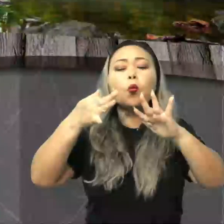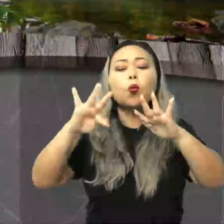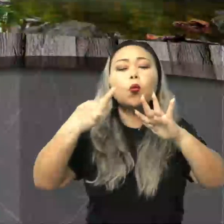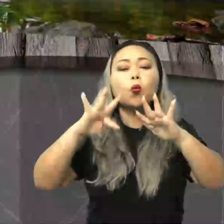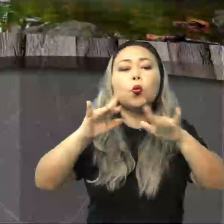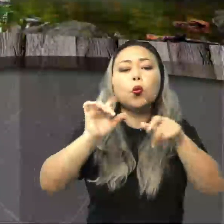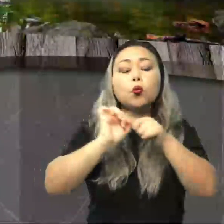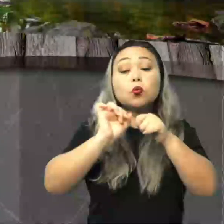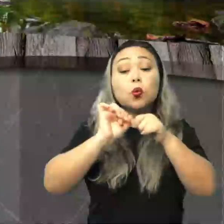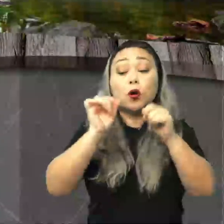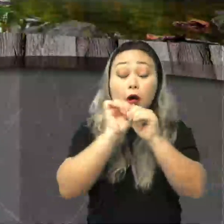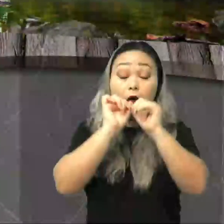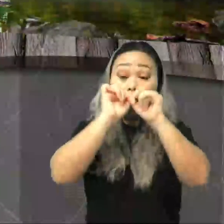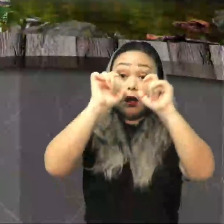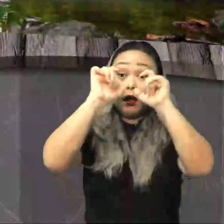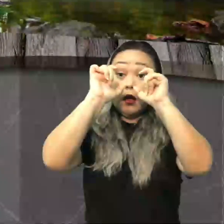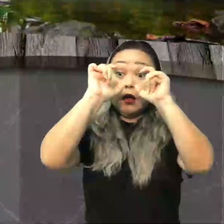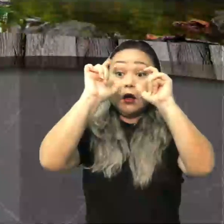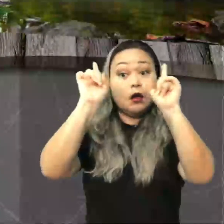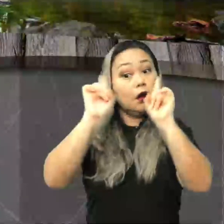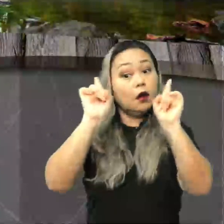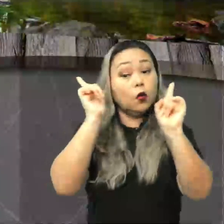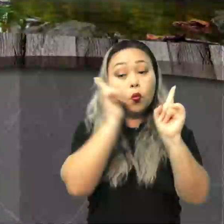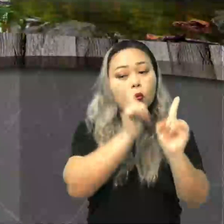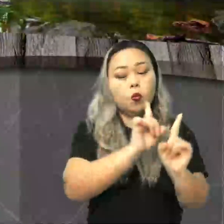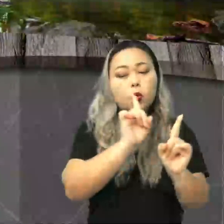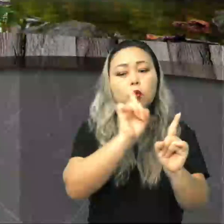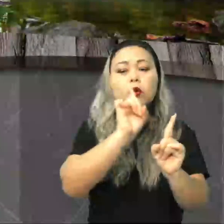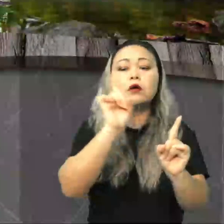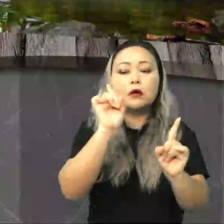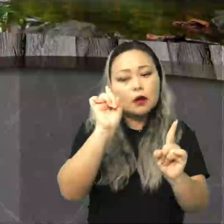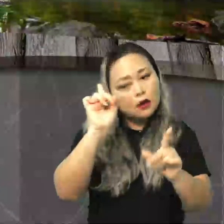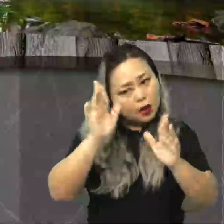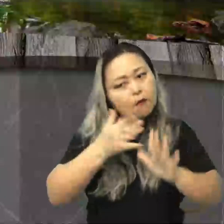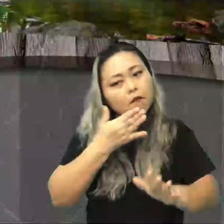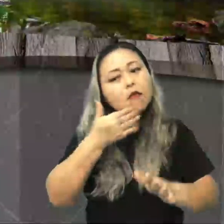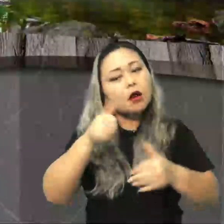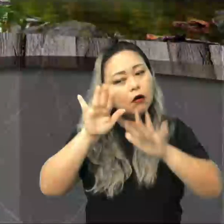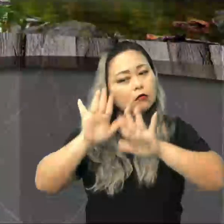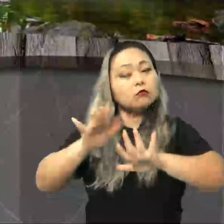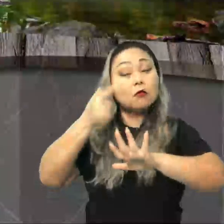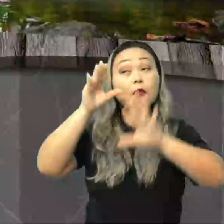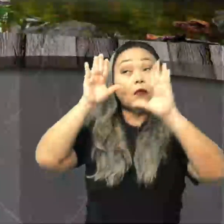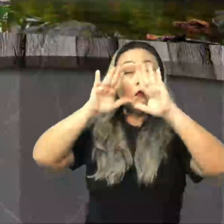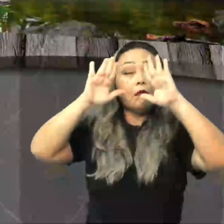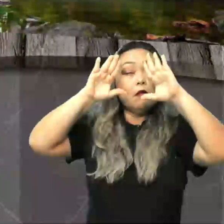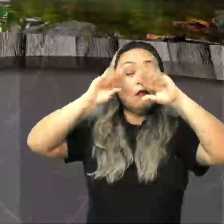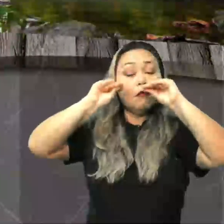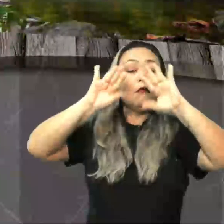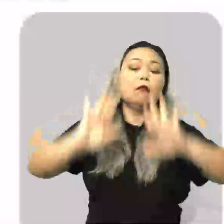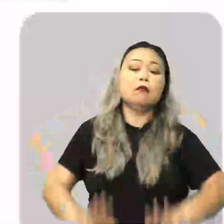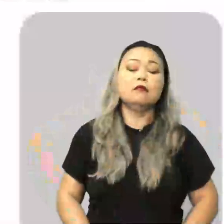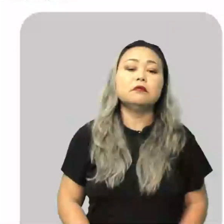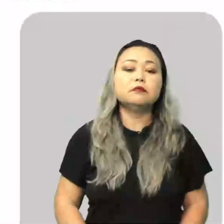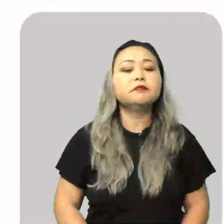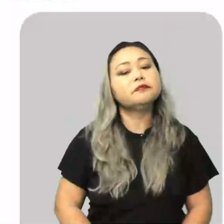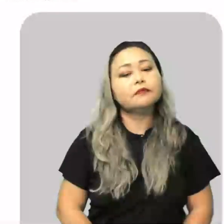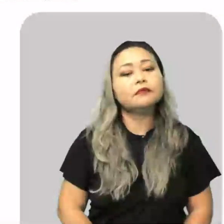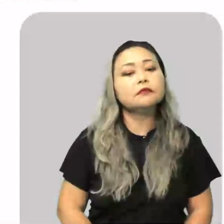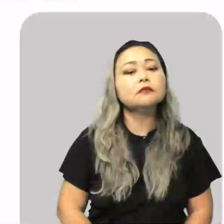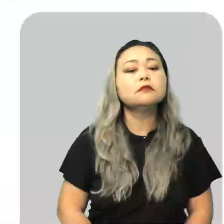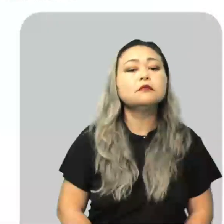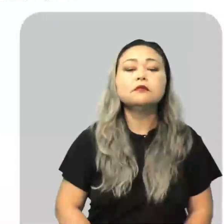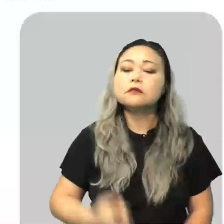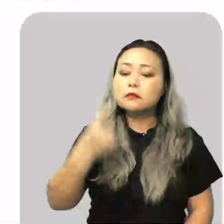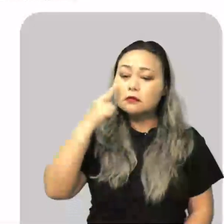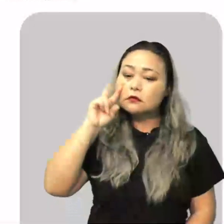realmente conseguir ficar com os olhos muito abertos, não. E é melhor poupar mesmo, deixar ele descansar, né? Vamos continuando? Eu